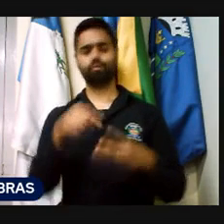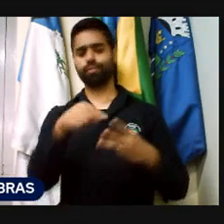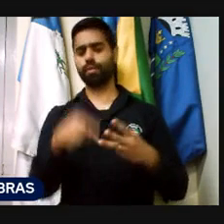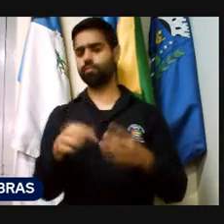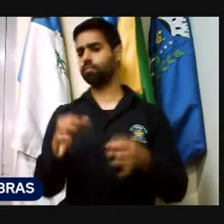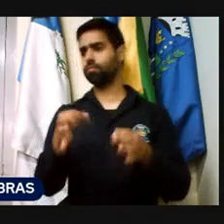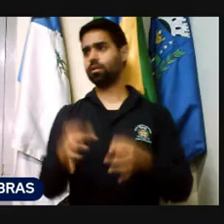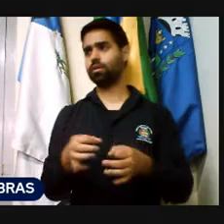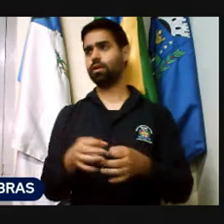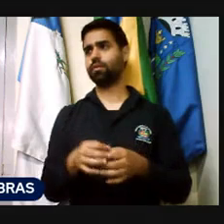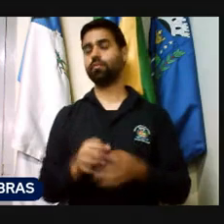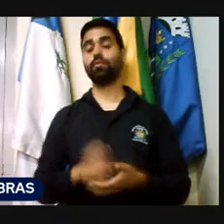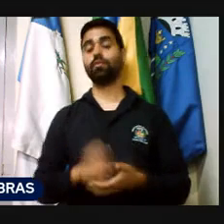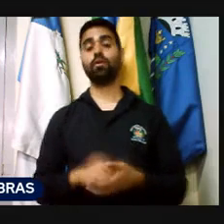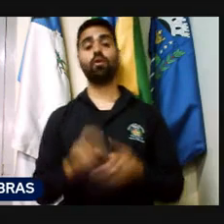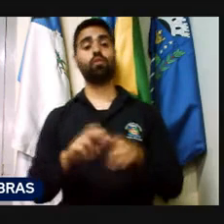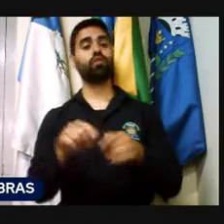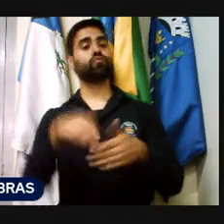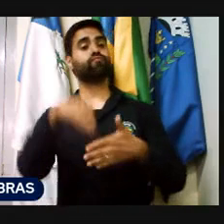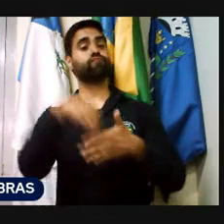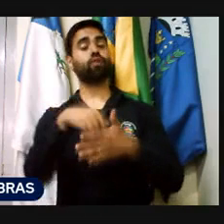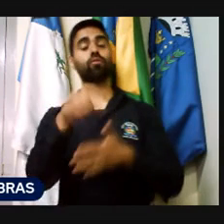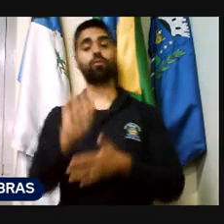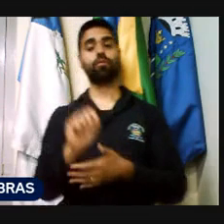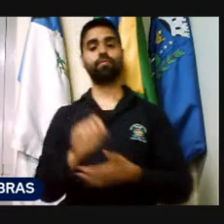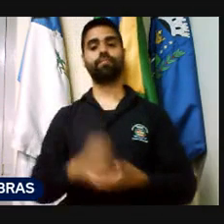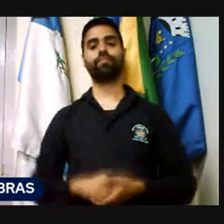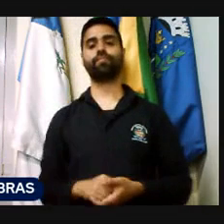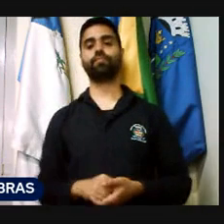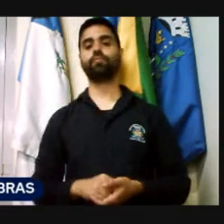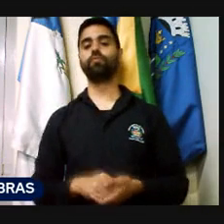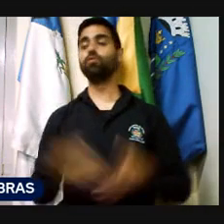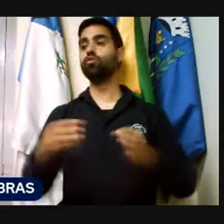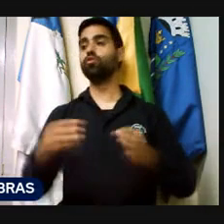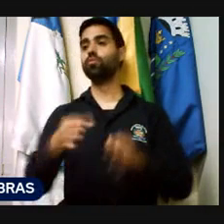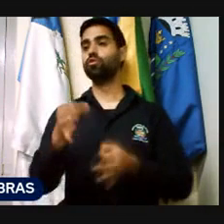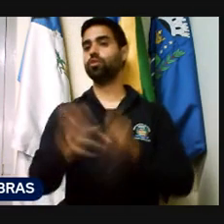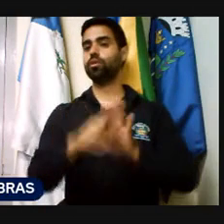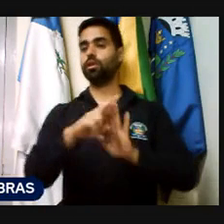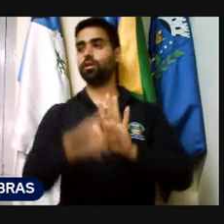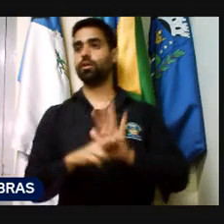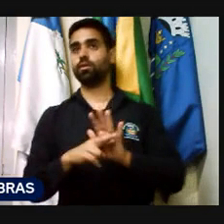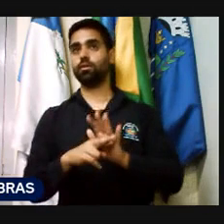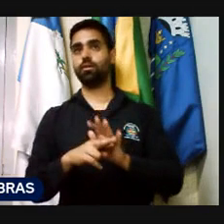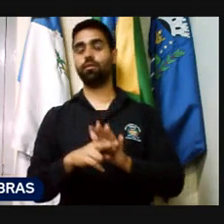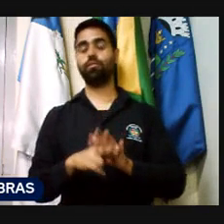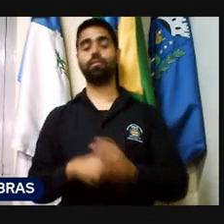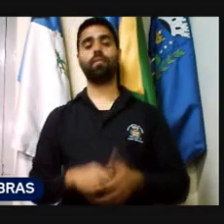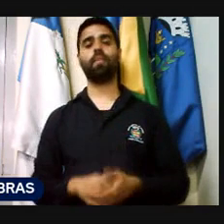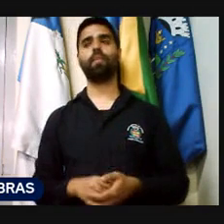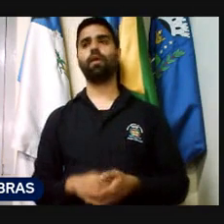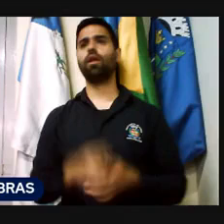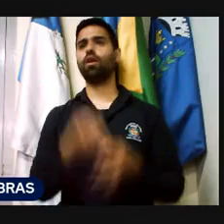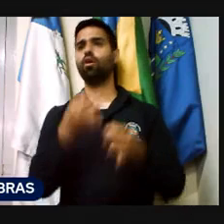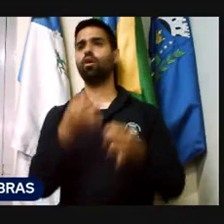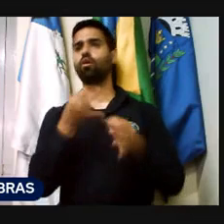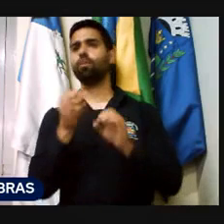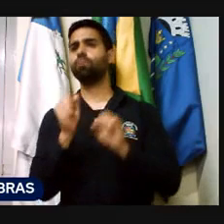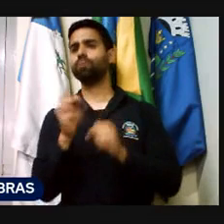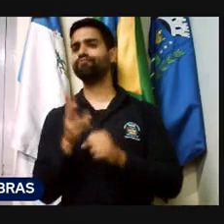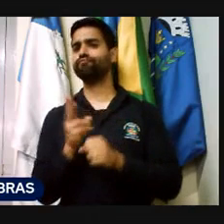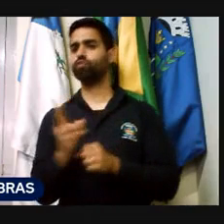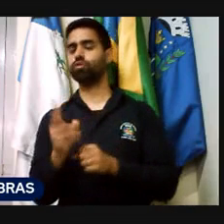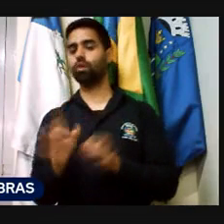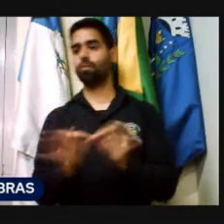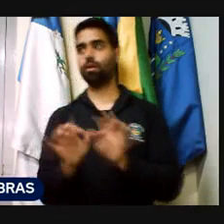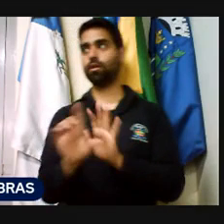materialmente constitucional. Voto pelo exposto, a Comissão de Constituição, Justiça e Redação, na pessoa de seu relator, opina pela regular tramitação do